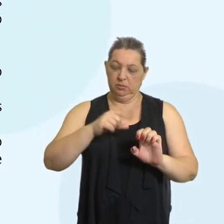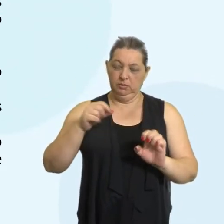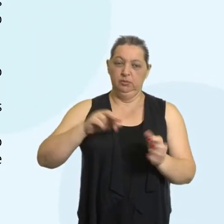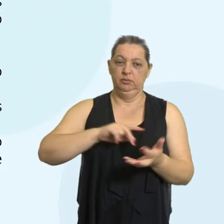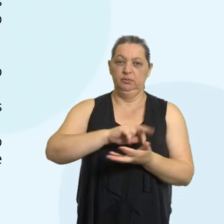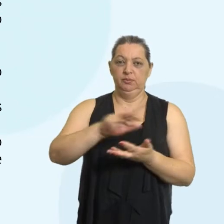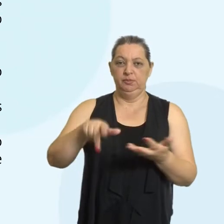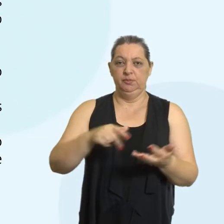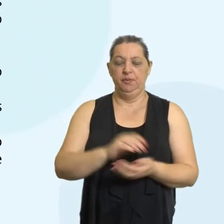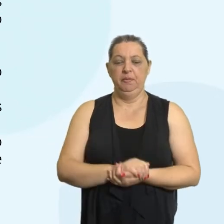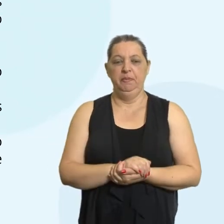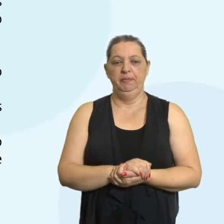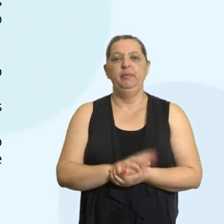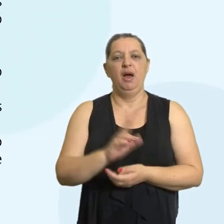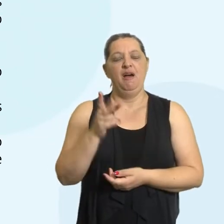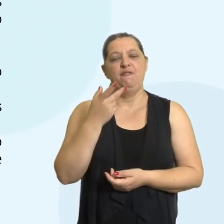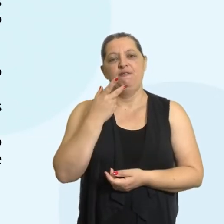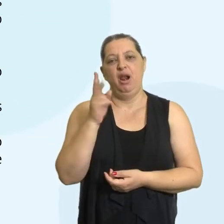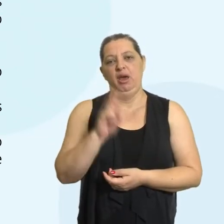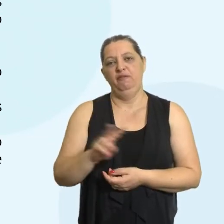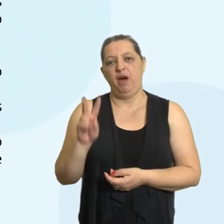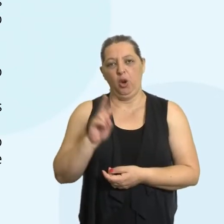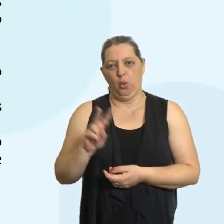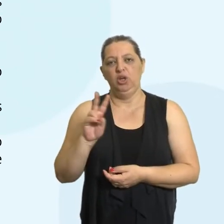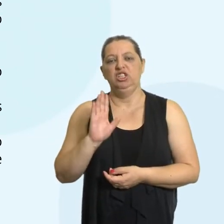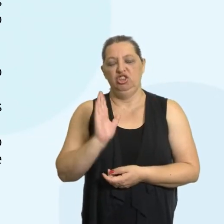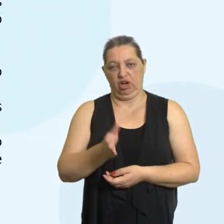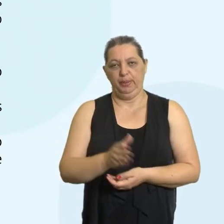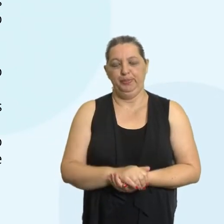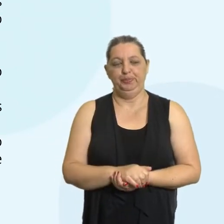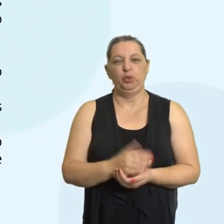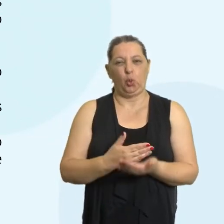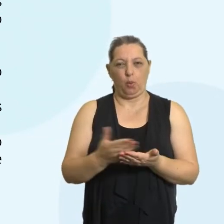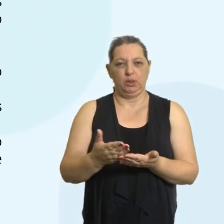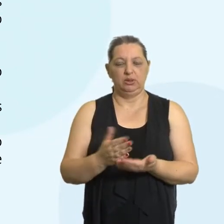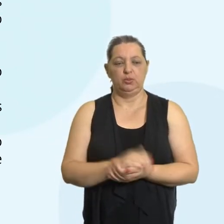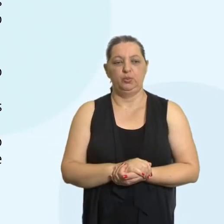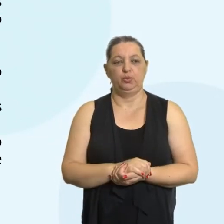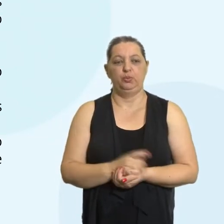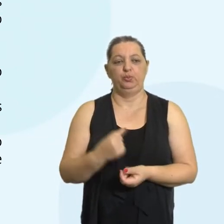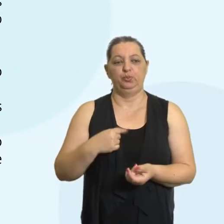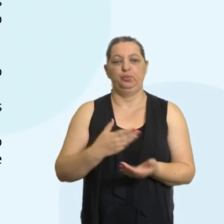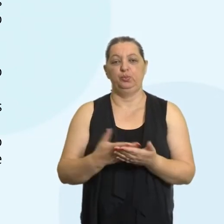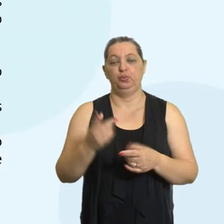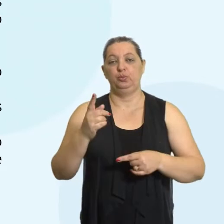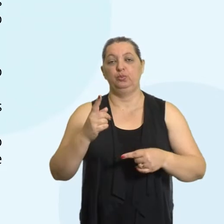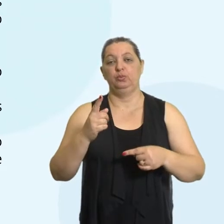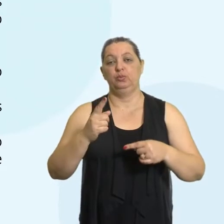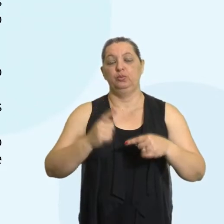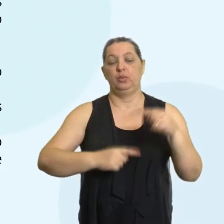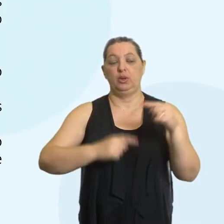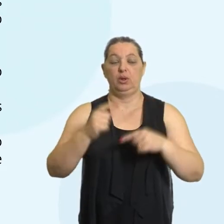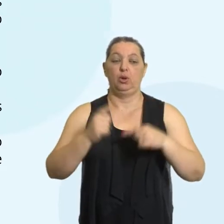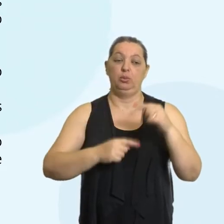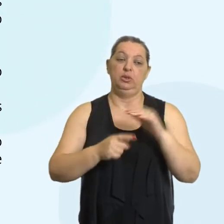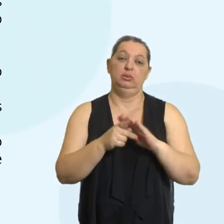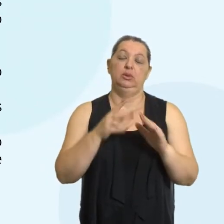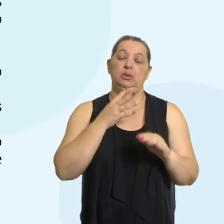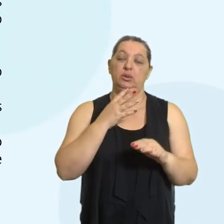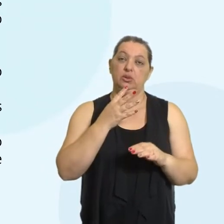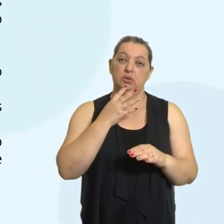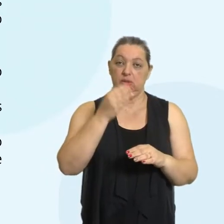que é basicamente que eu falei sobre os valores lá no comecinho né Oi e aí a gente entra nos objetos conhecimento de filosofia que a ética Global